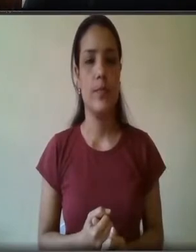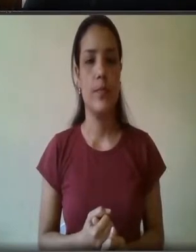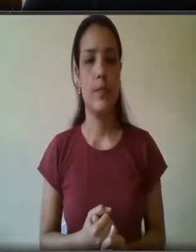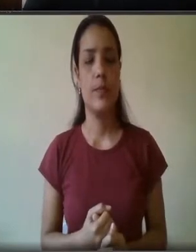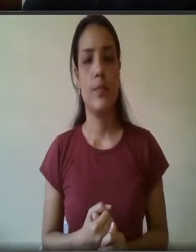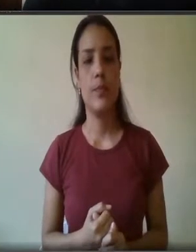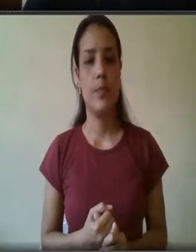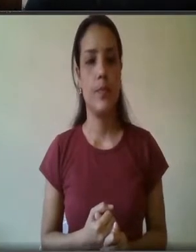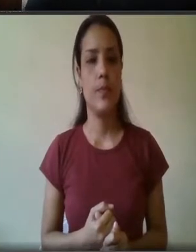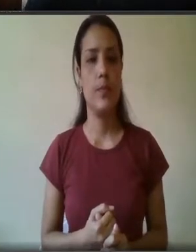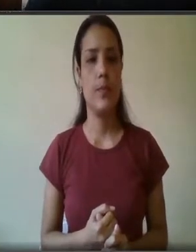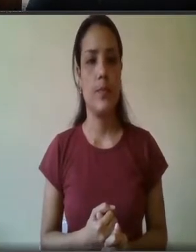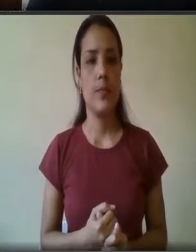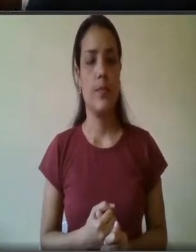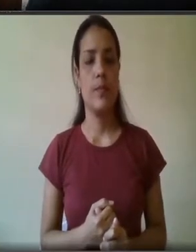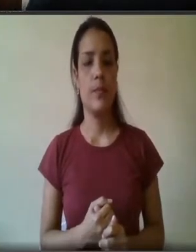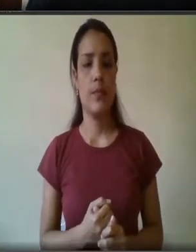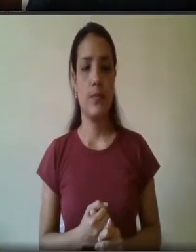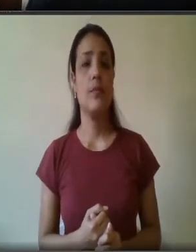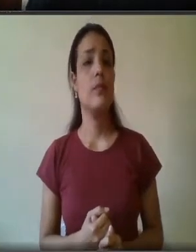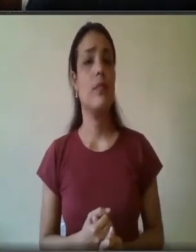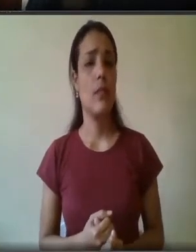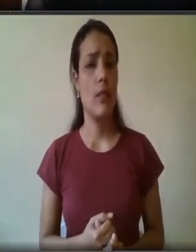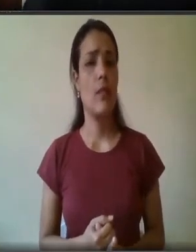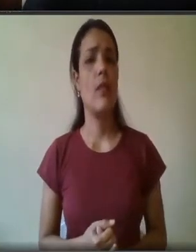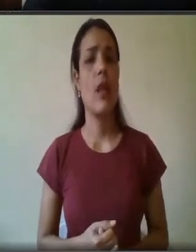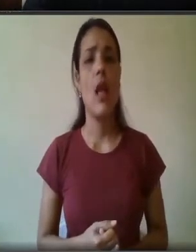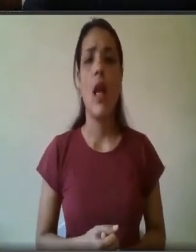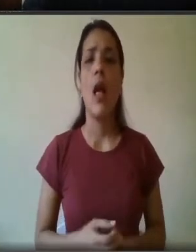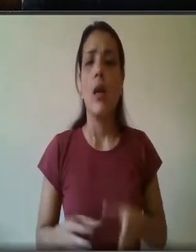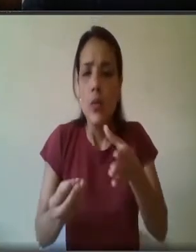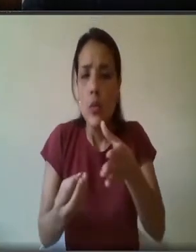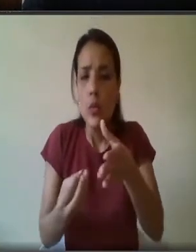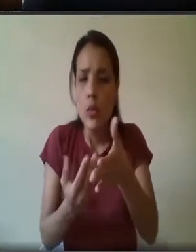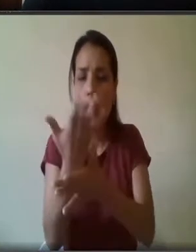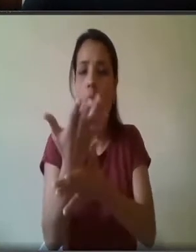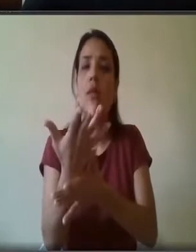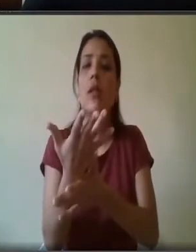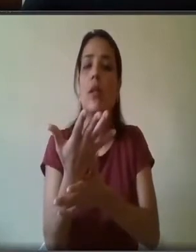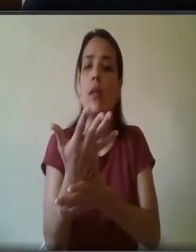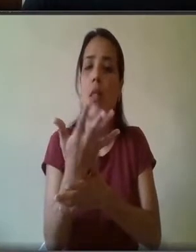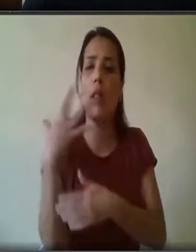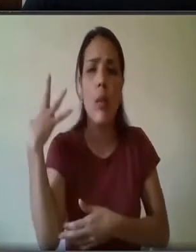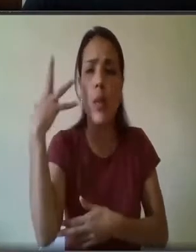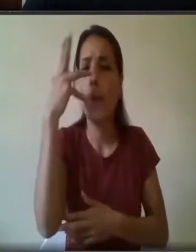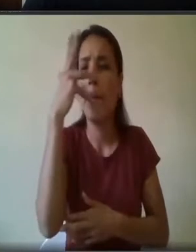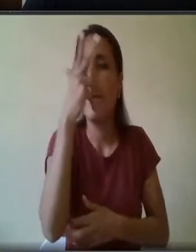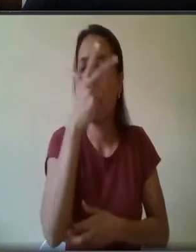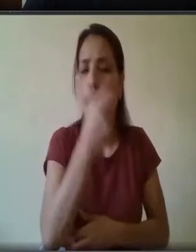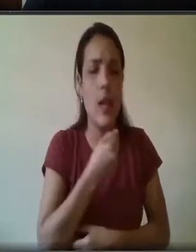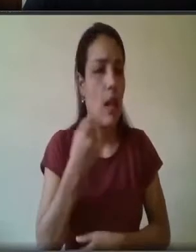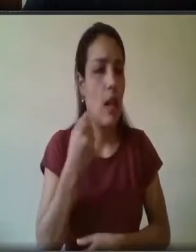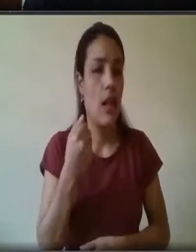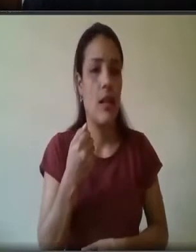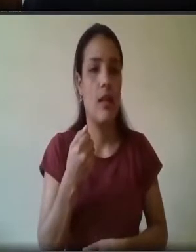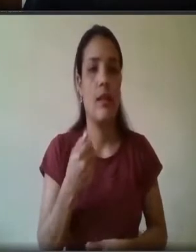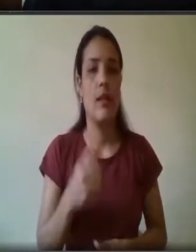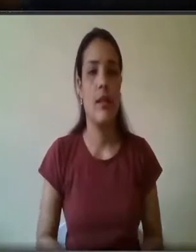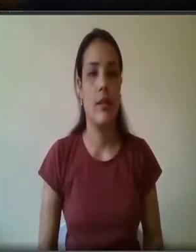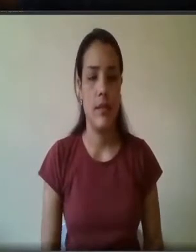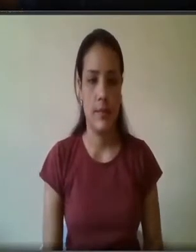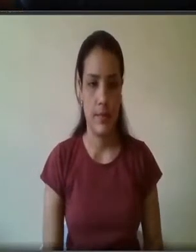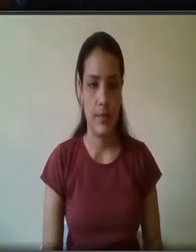a essas paisagens que vocês estão vendo aí, tá? Que mostram também que o gelo também faz essa